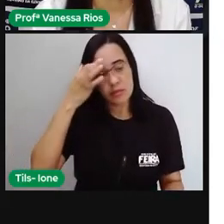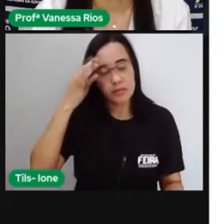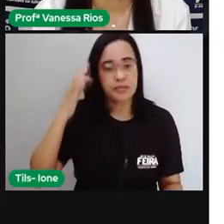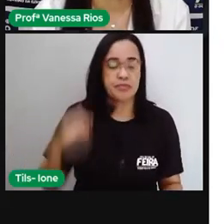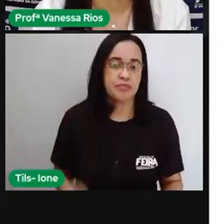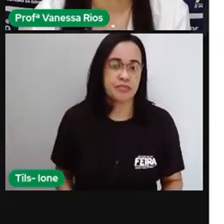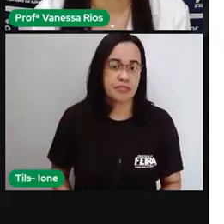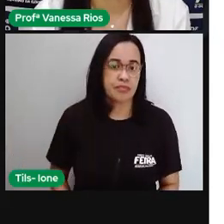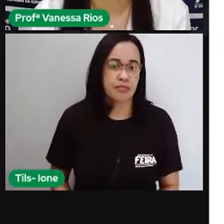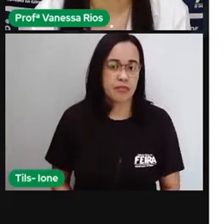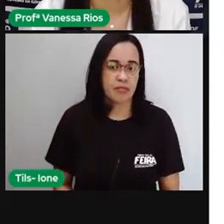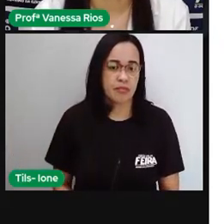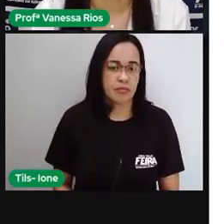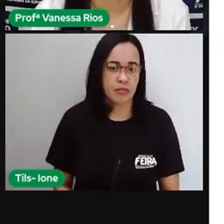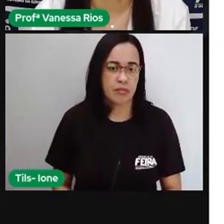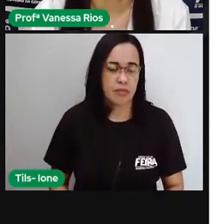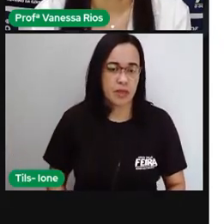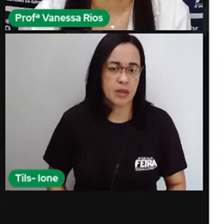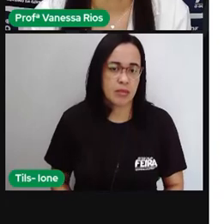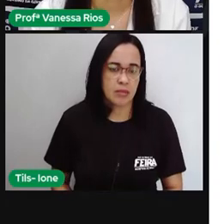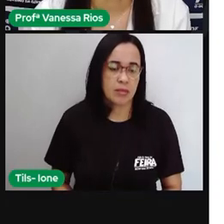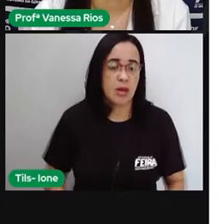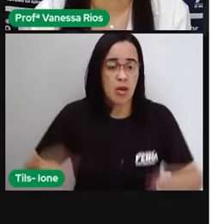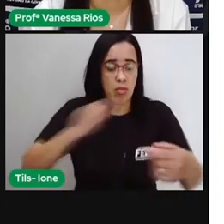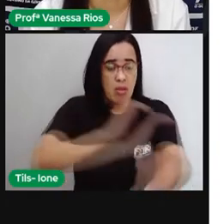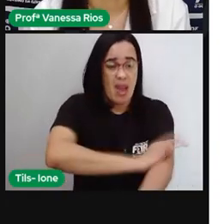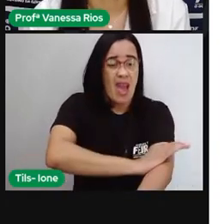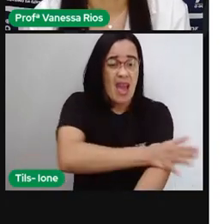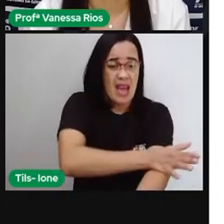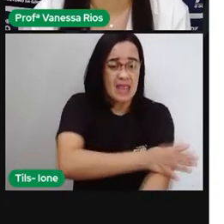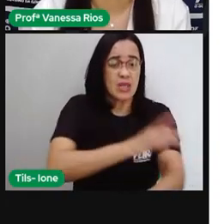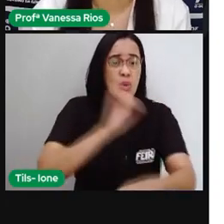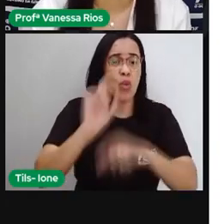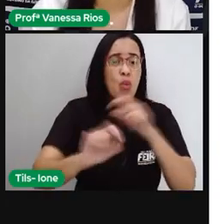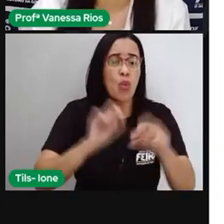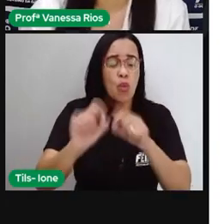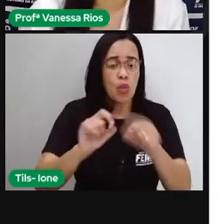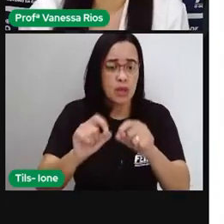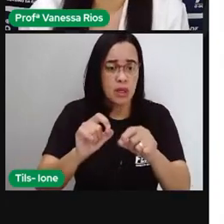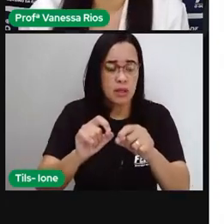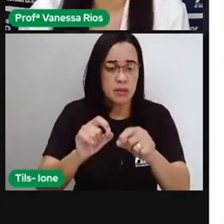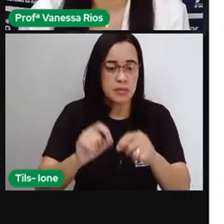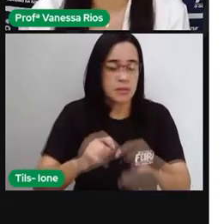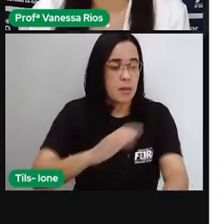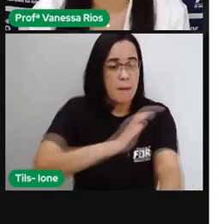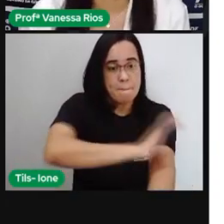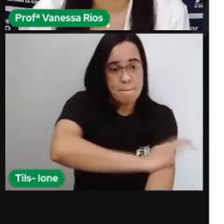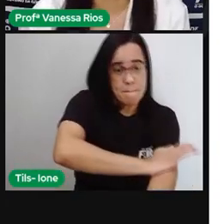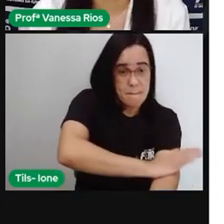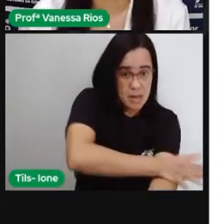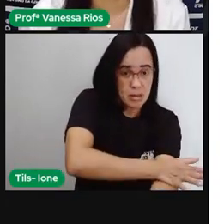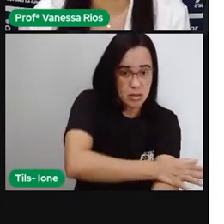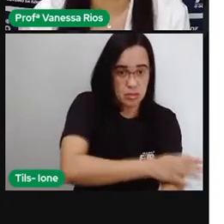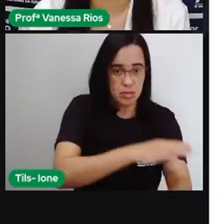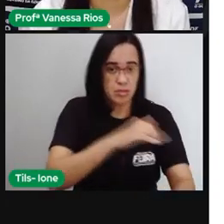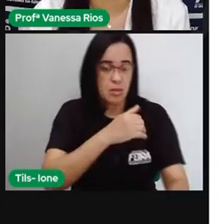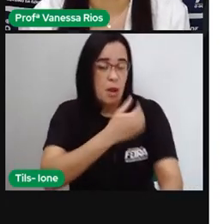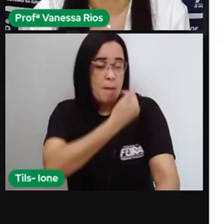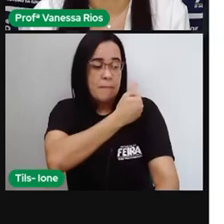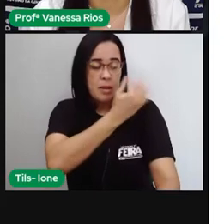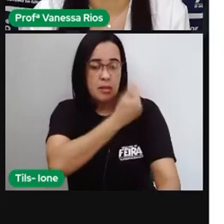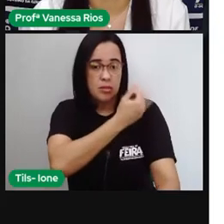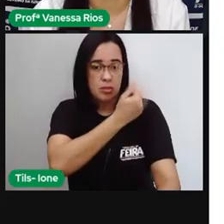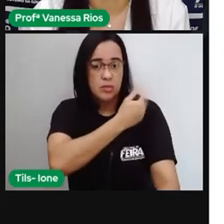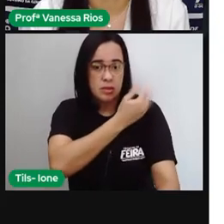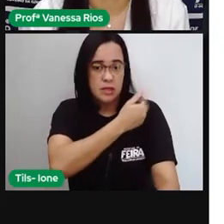E aí nós temos também um conceito que diferencia aí preconceito de racismo. Racismo parte da